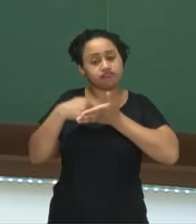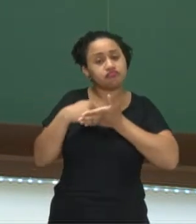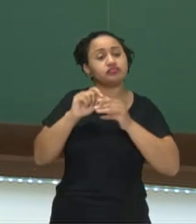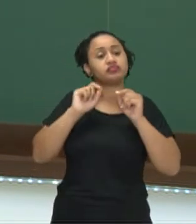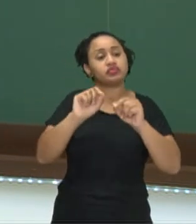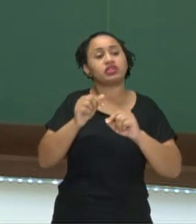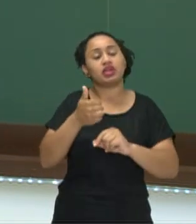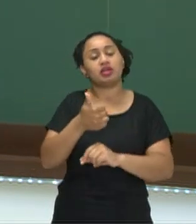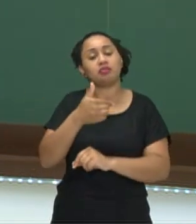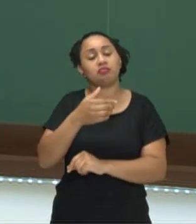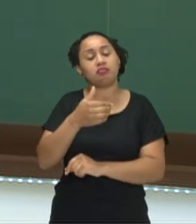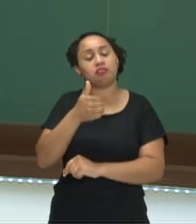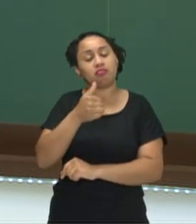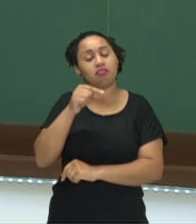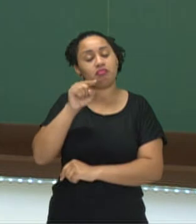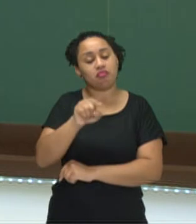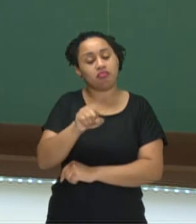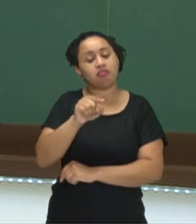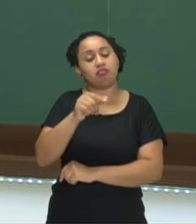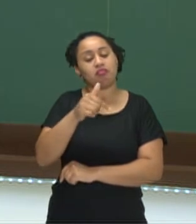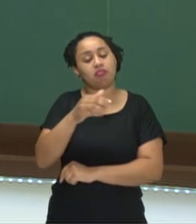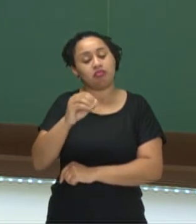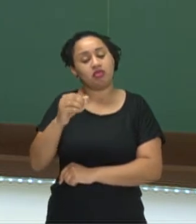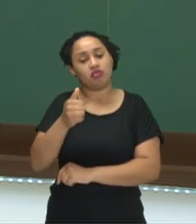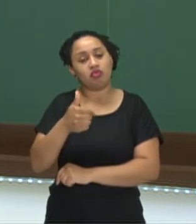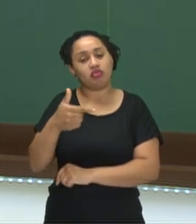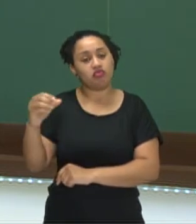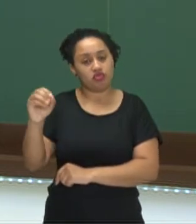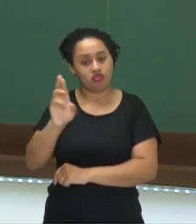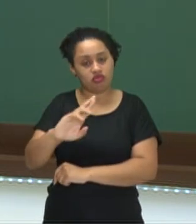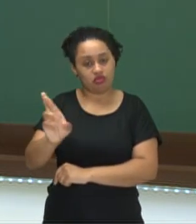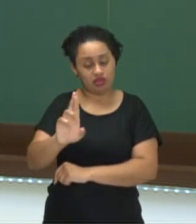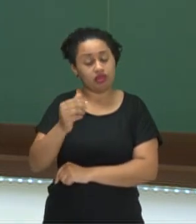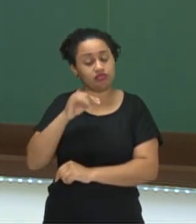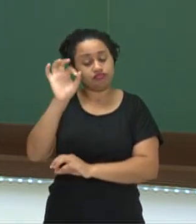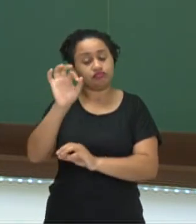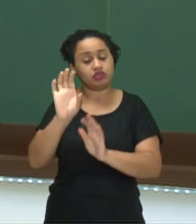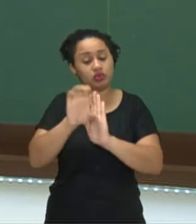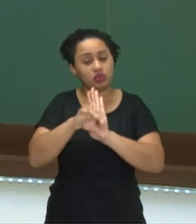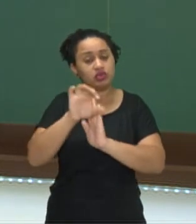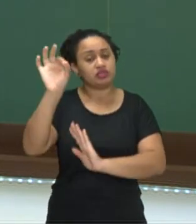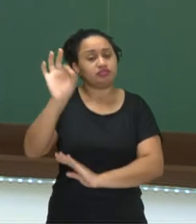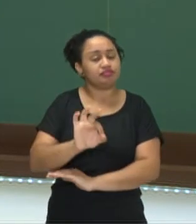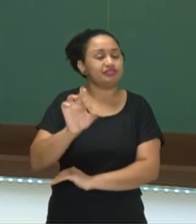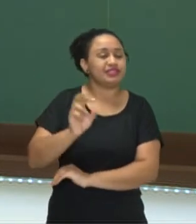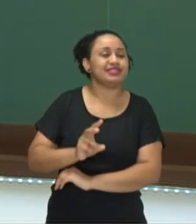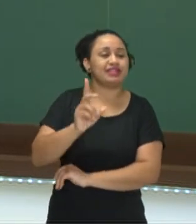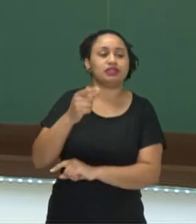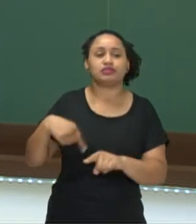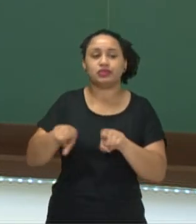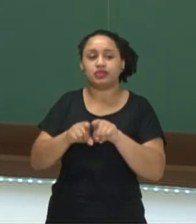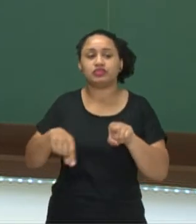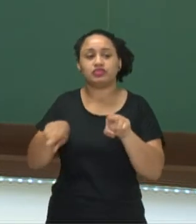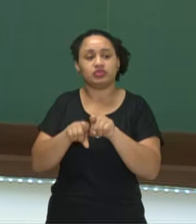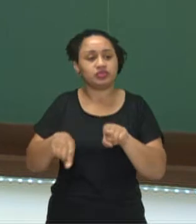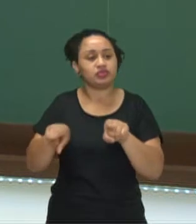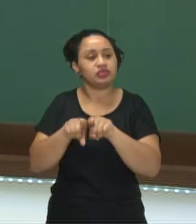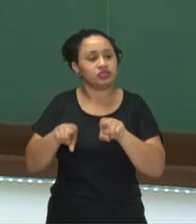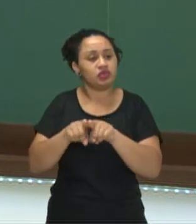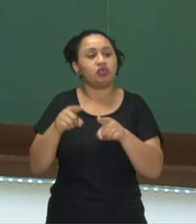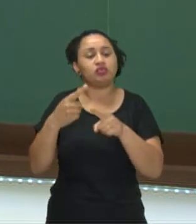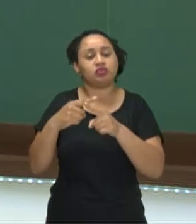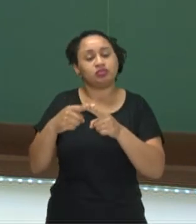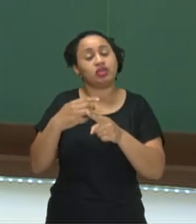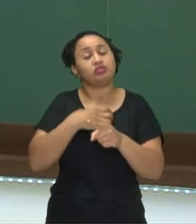ser 1.020. Esse conceito de porcentagem a gente vai estar sempre trabalhando, porque ela vai ser uma